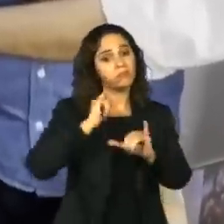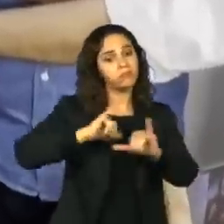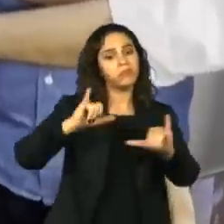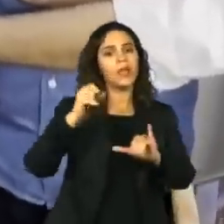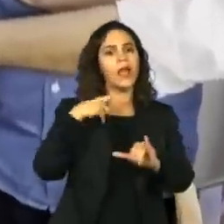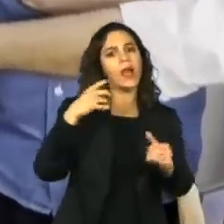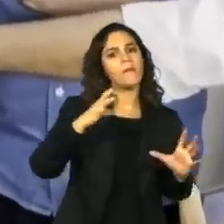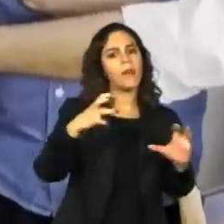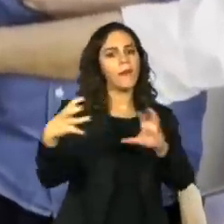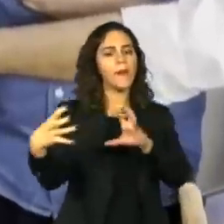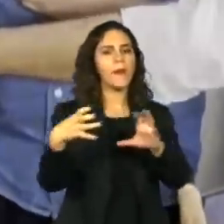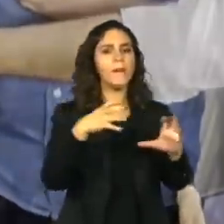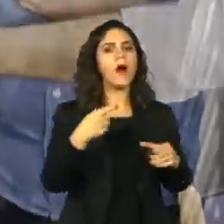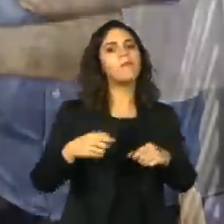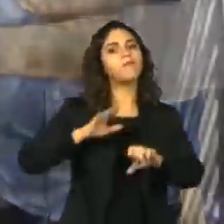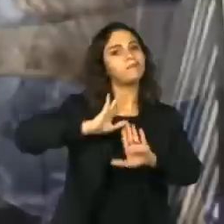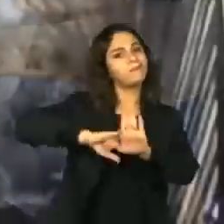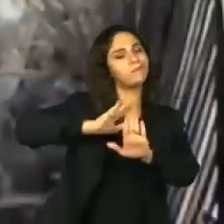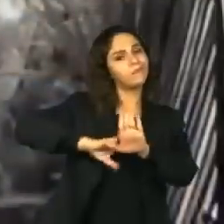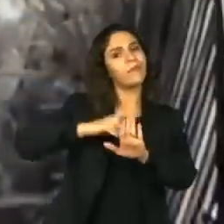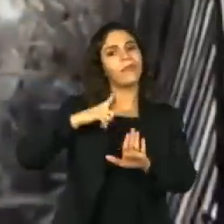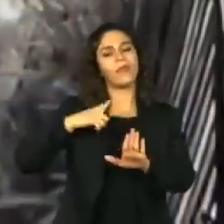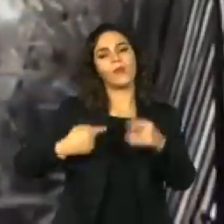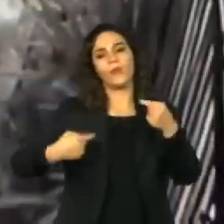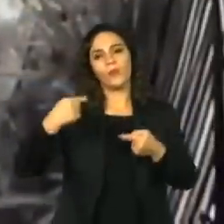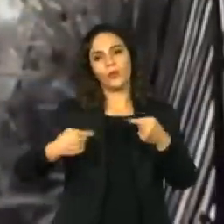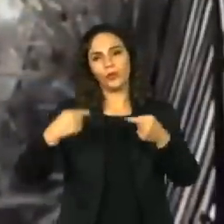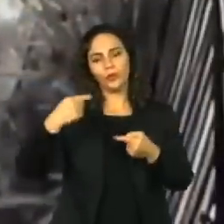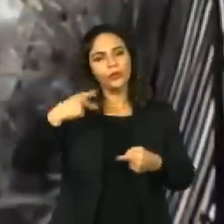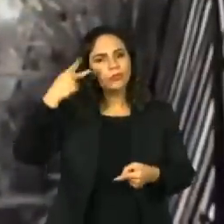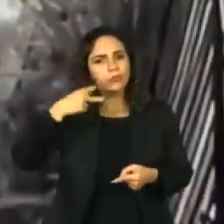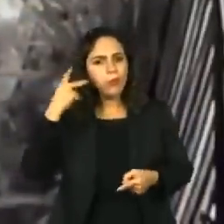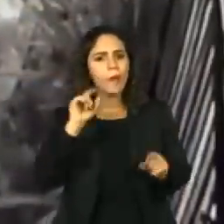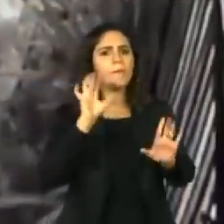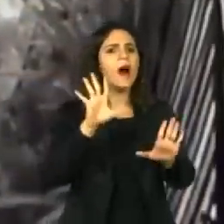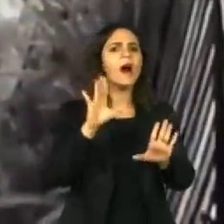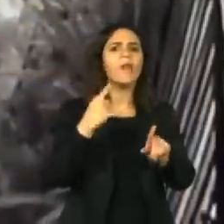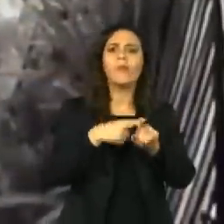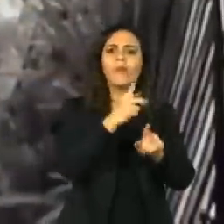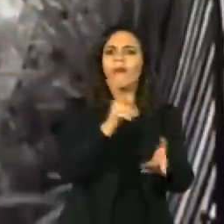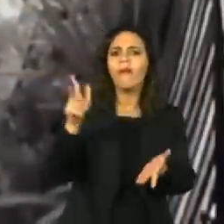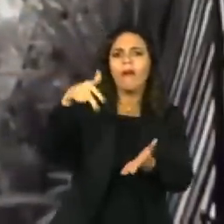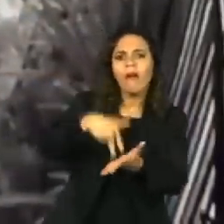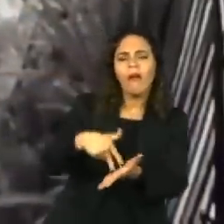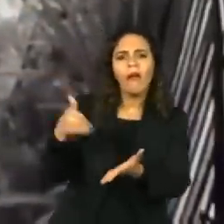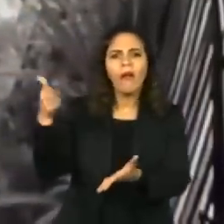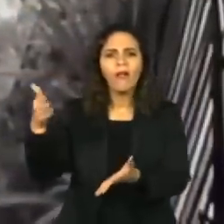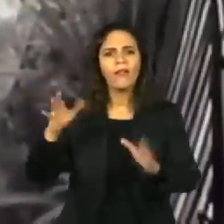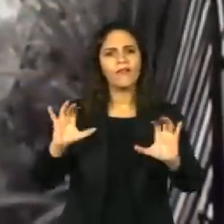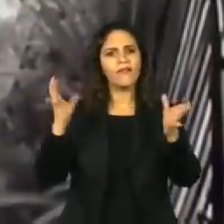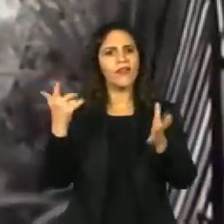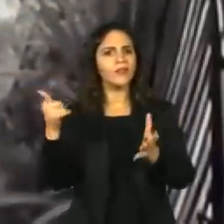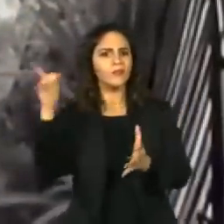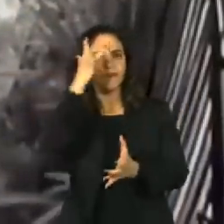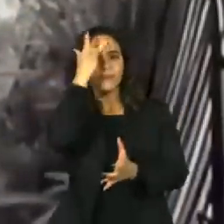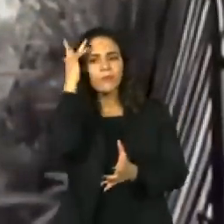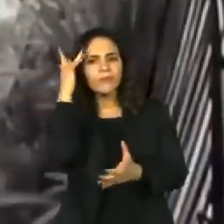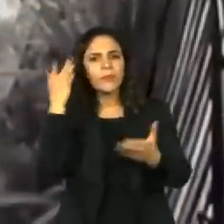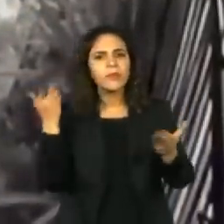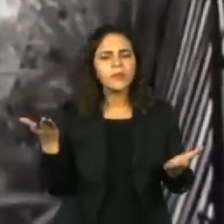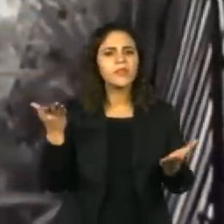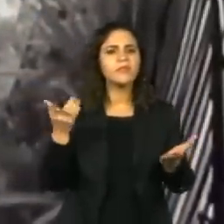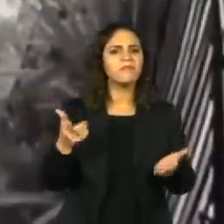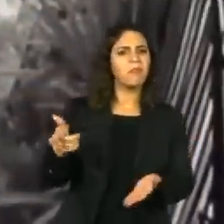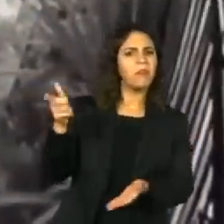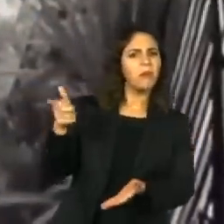conflito político, mas a polícia tem que averiguar. O que foi que levou ele a ir até aquele local, agente